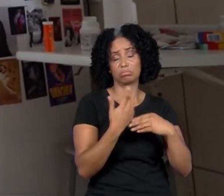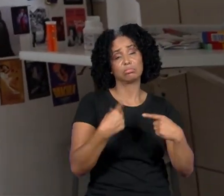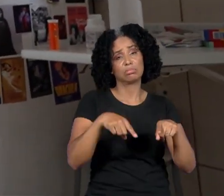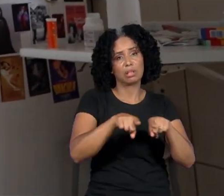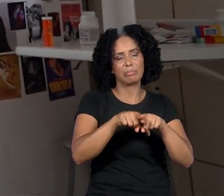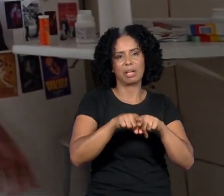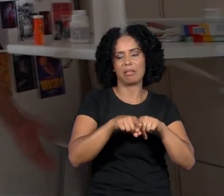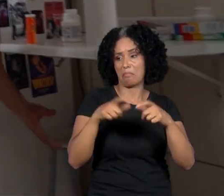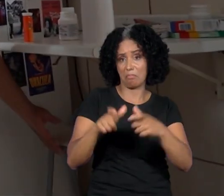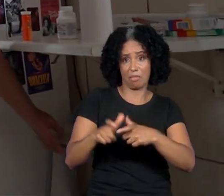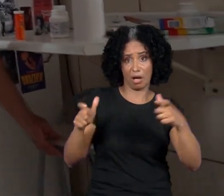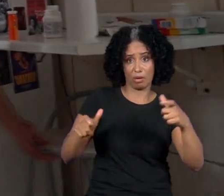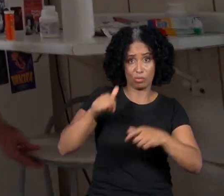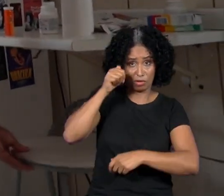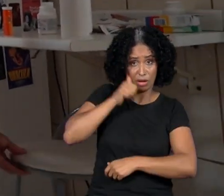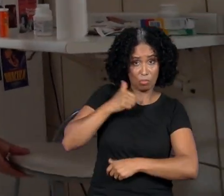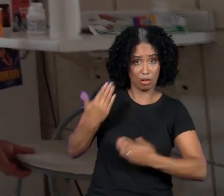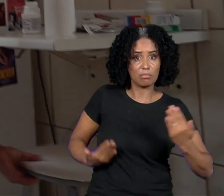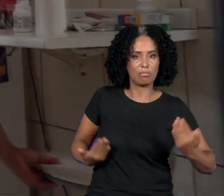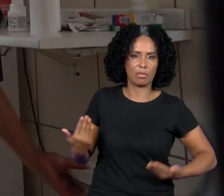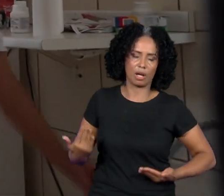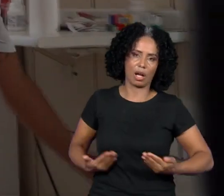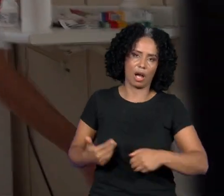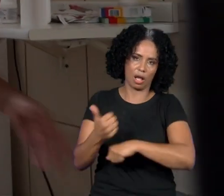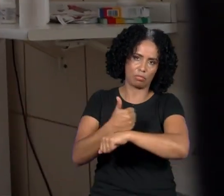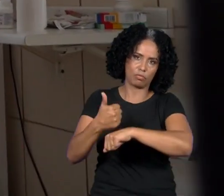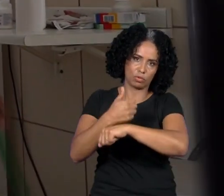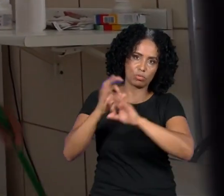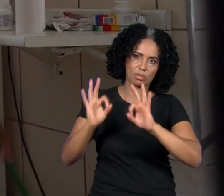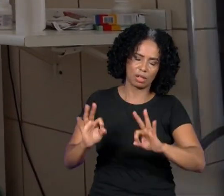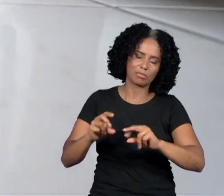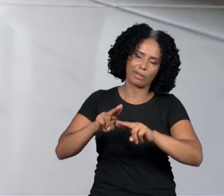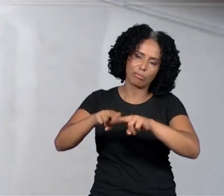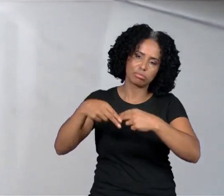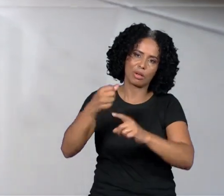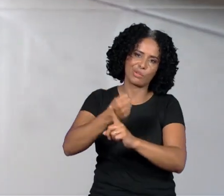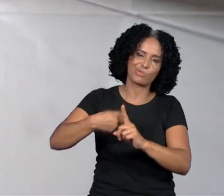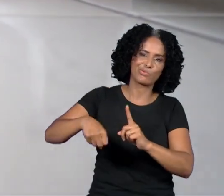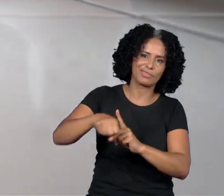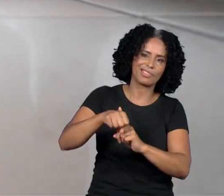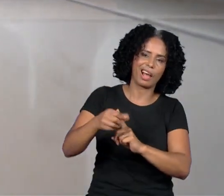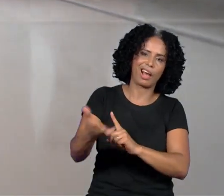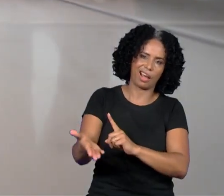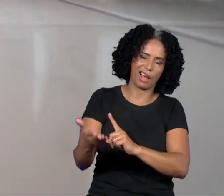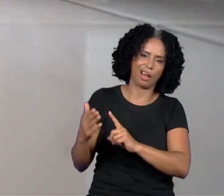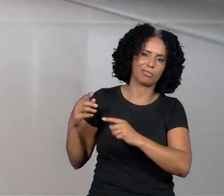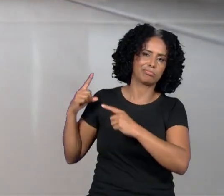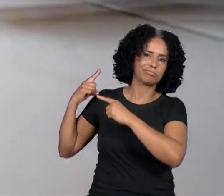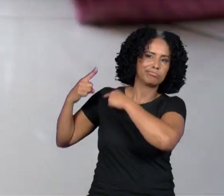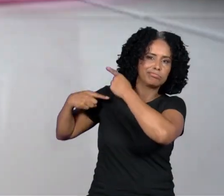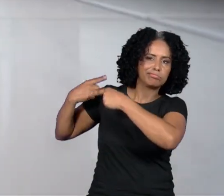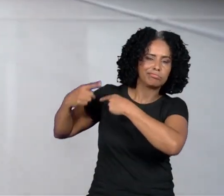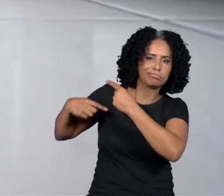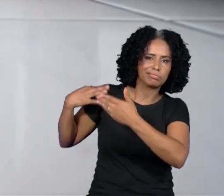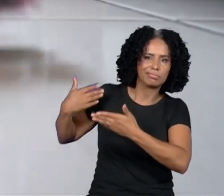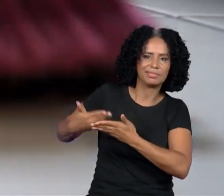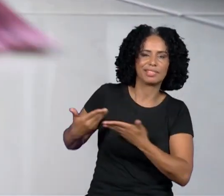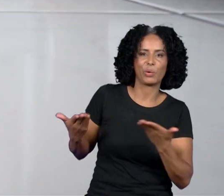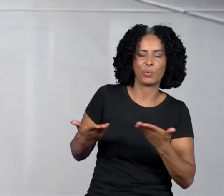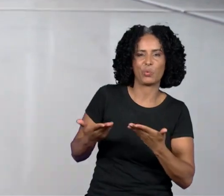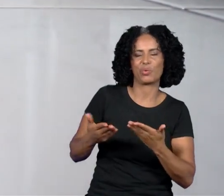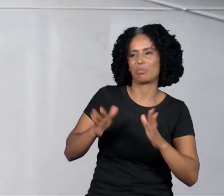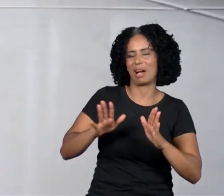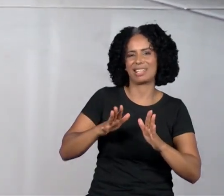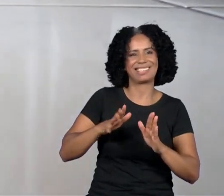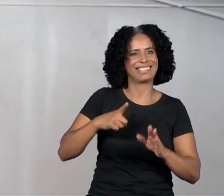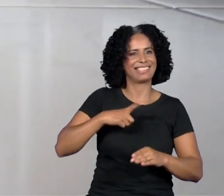mais mulheres nessa profissão é por conta mais de uma questão social, uma questão que é do machismo,